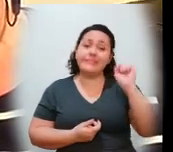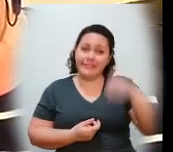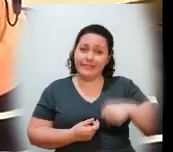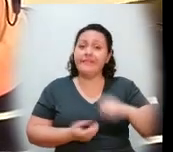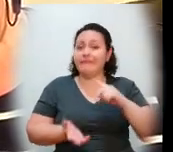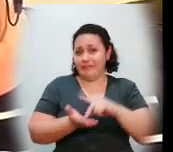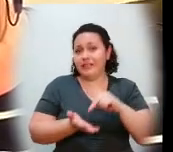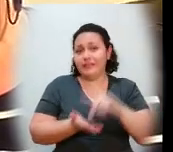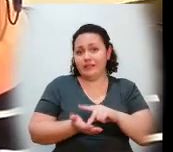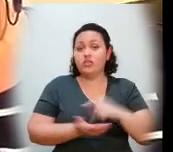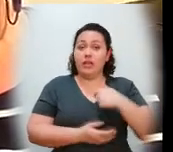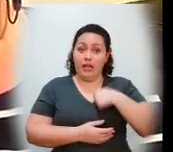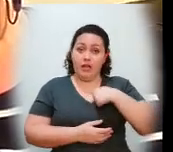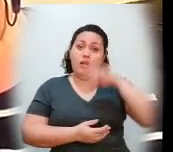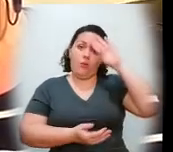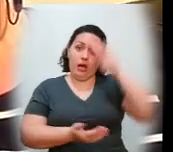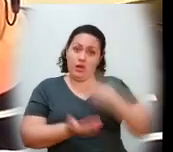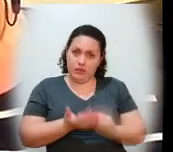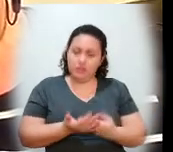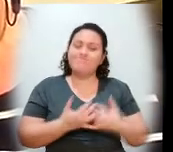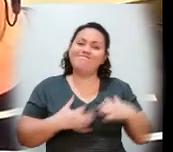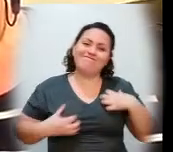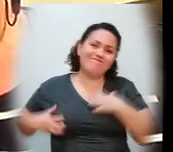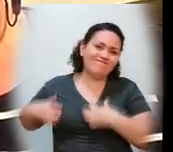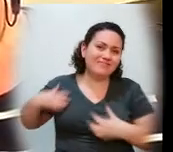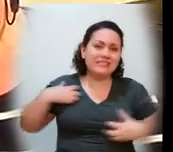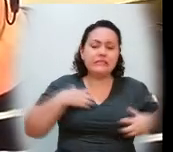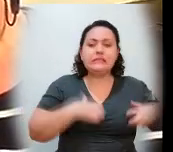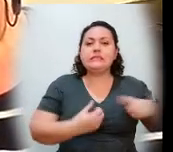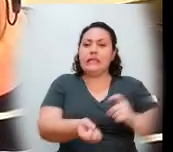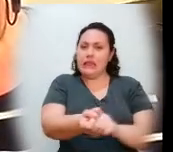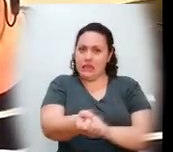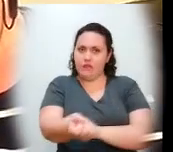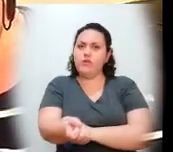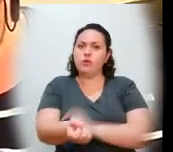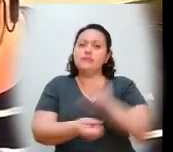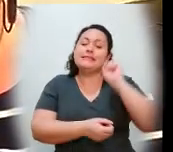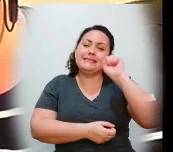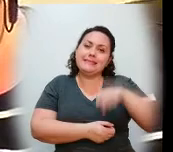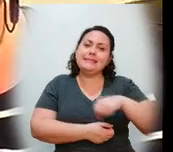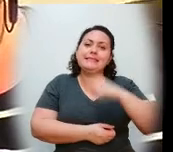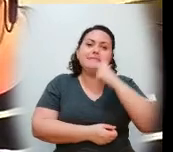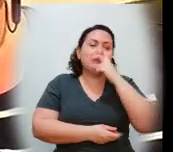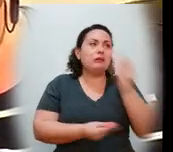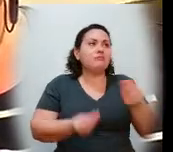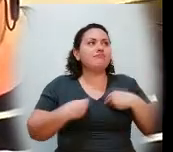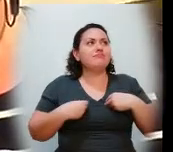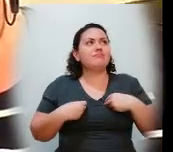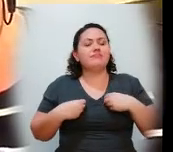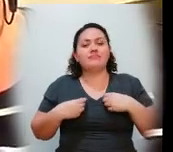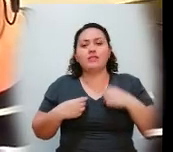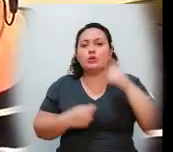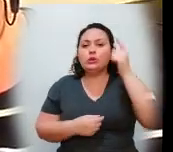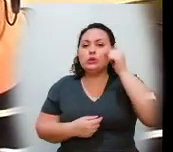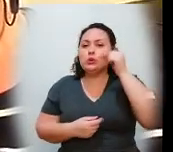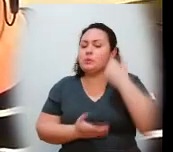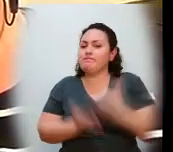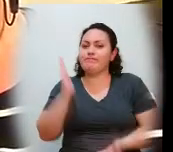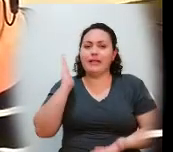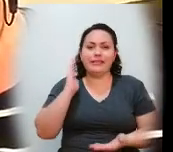né, eu acredito que angustia e, consequentemente, tira o sono da gente,